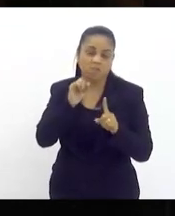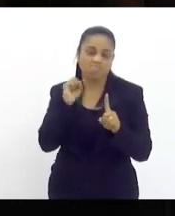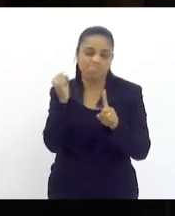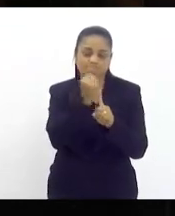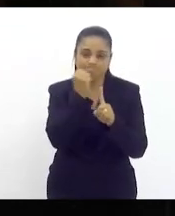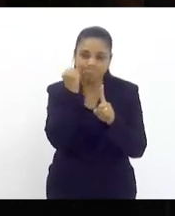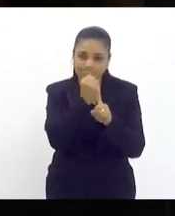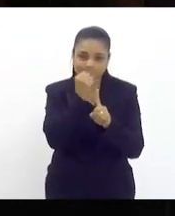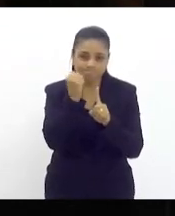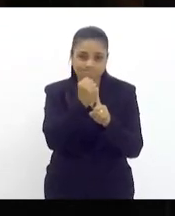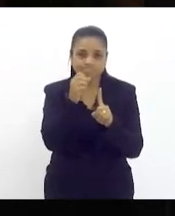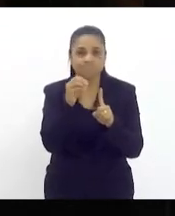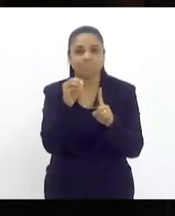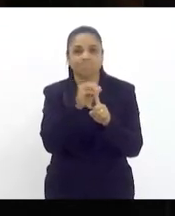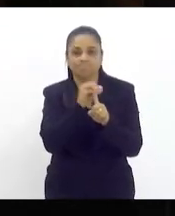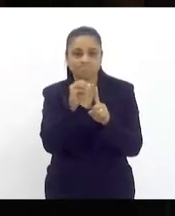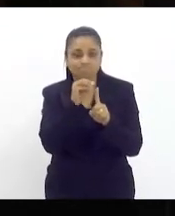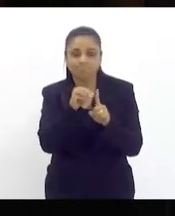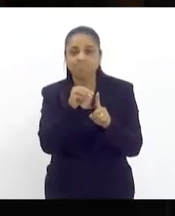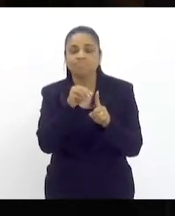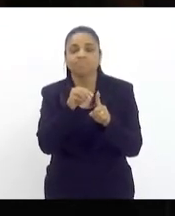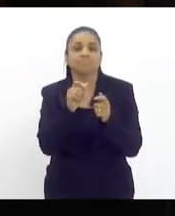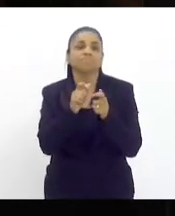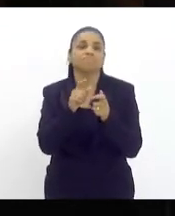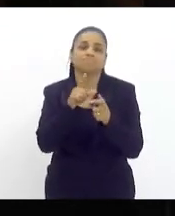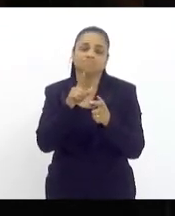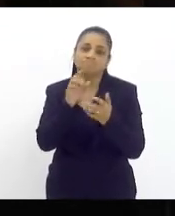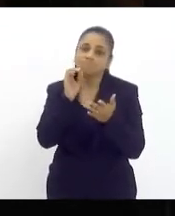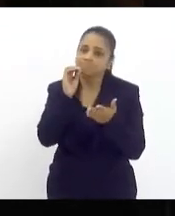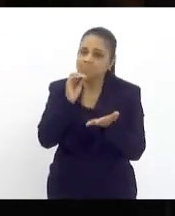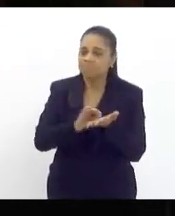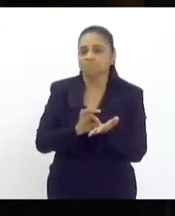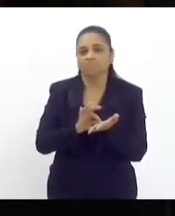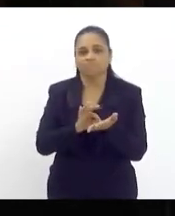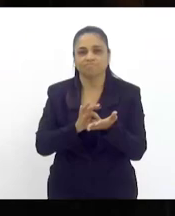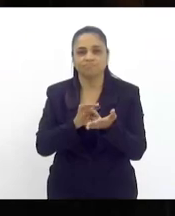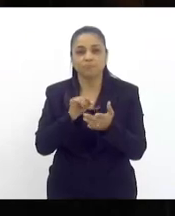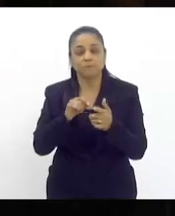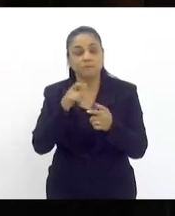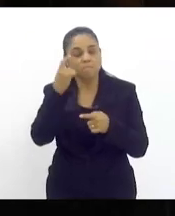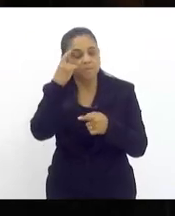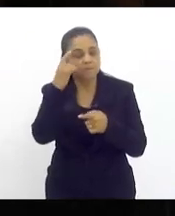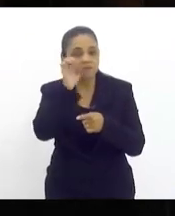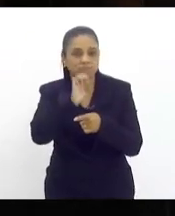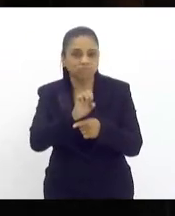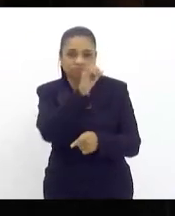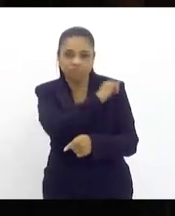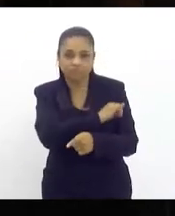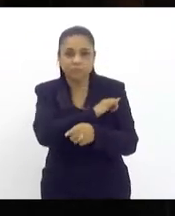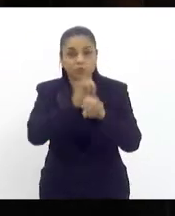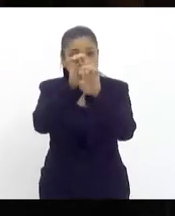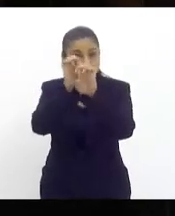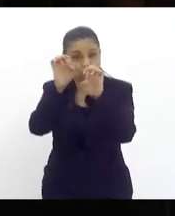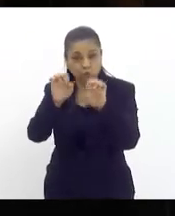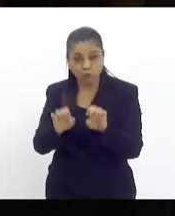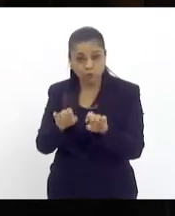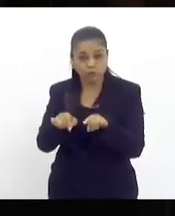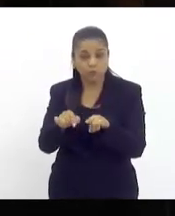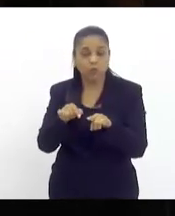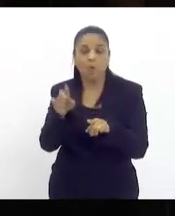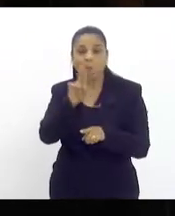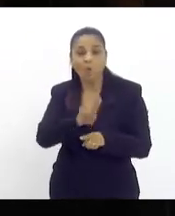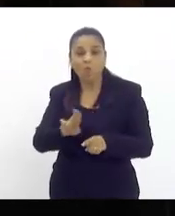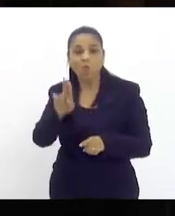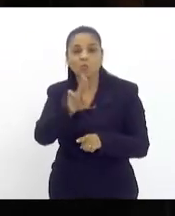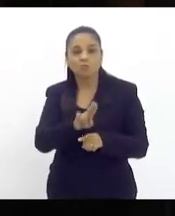então a gente pensar o Rio de Janeiro com essa infraestrutura que poderia ser utilizada também